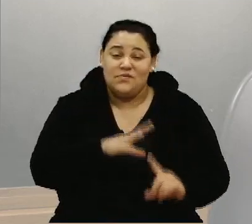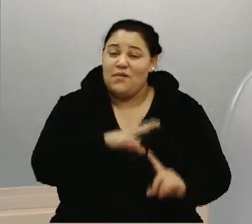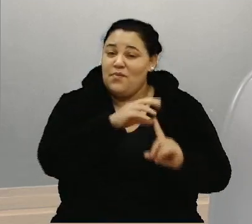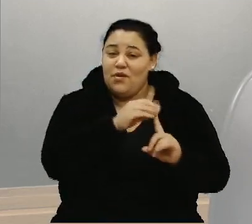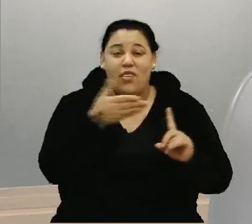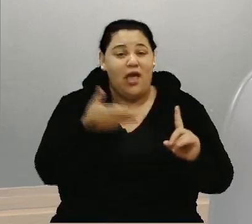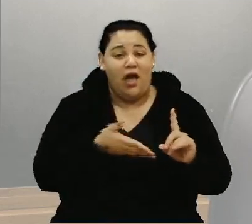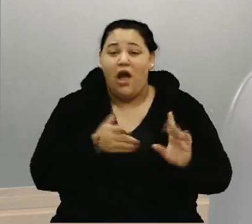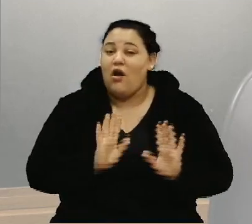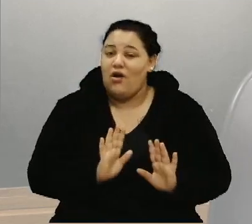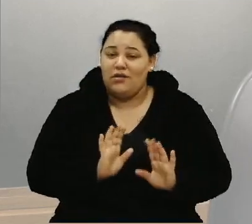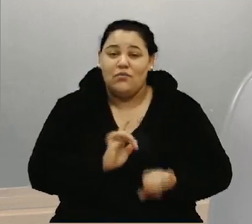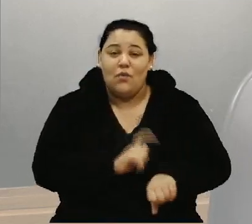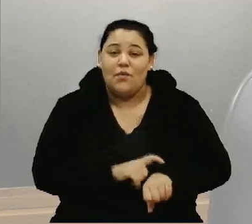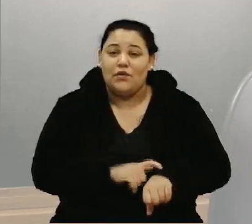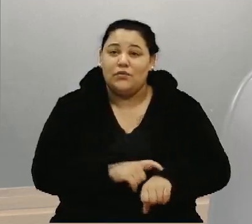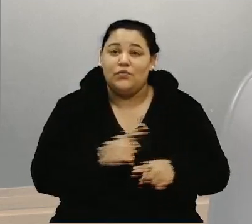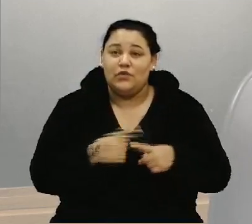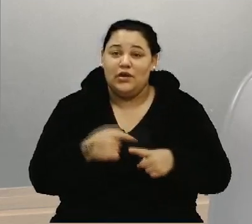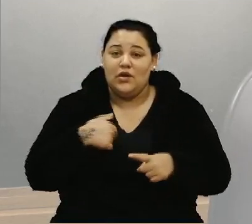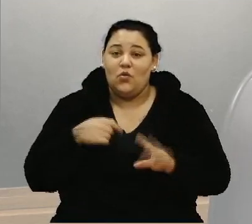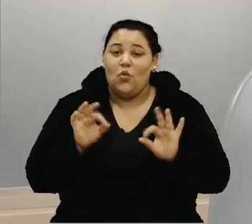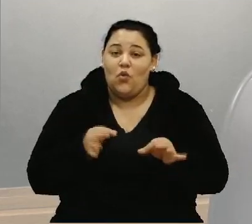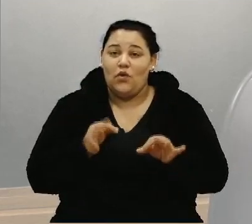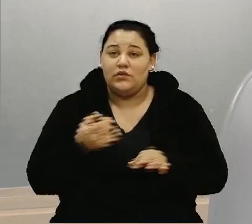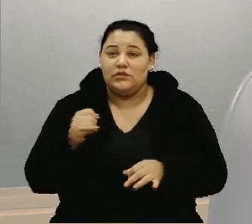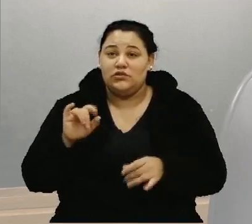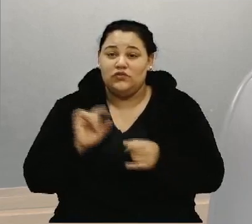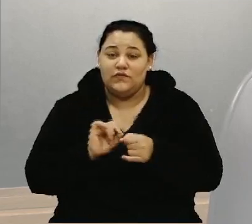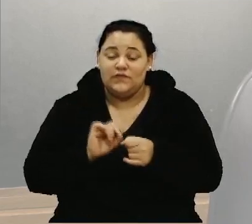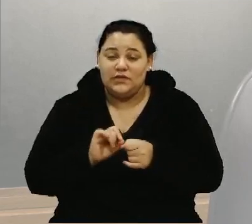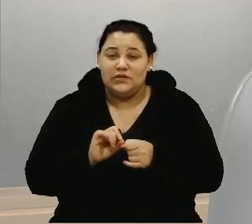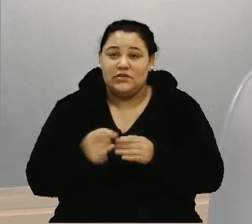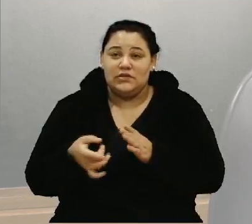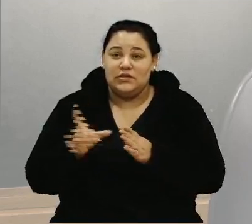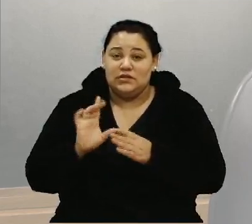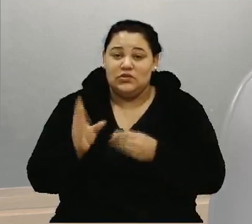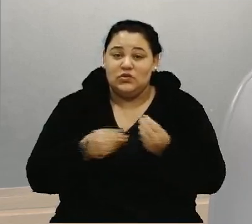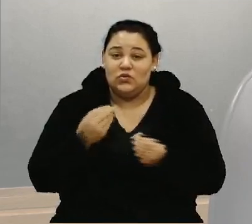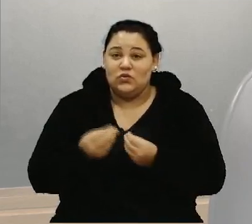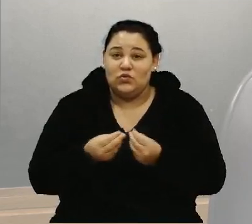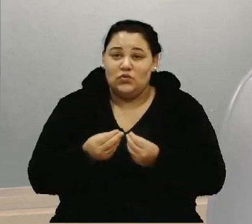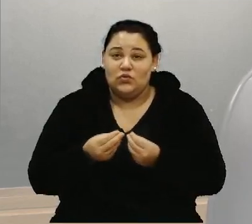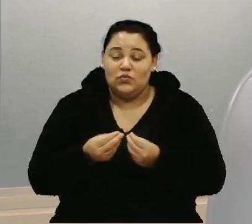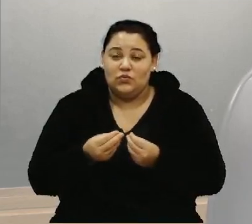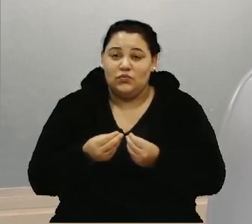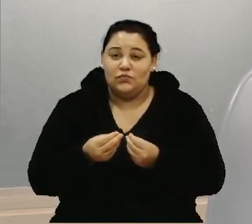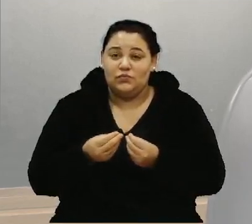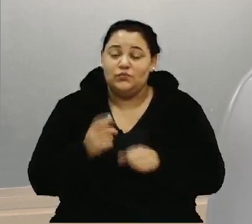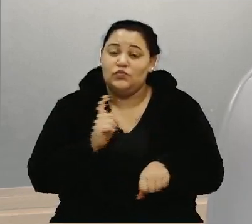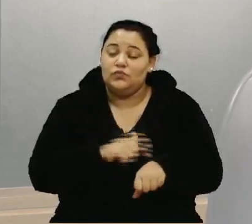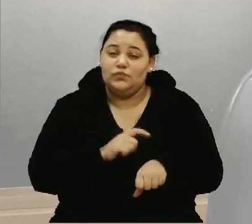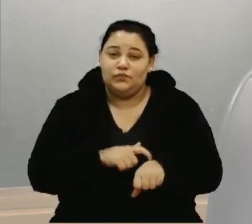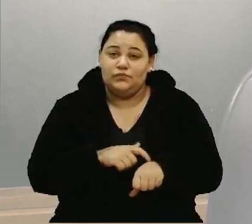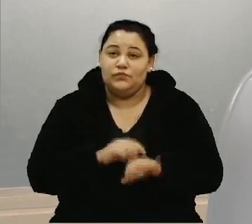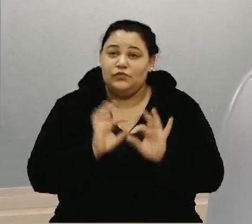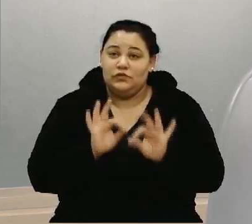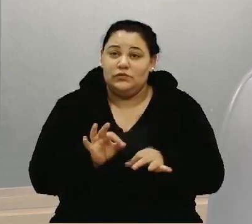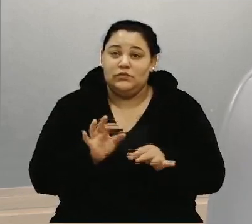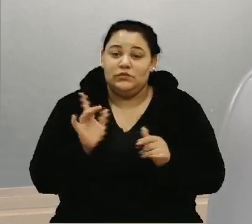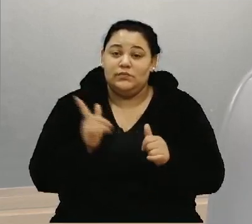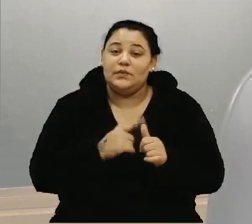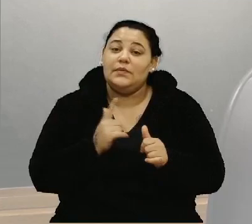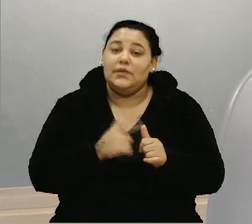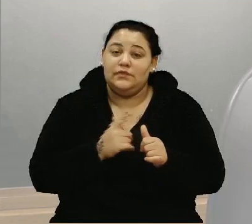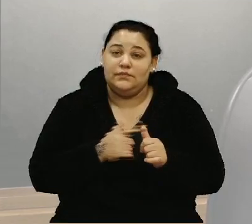neste momento, que também concordo, se isso tivesse sido feito com antecedência, naquele momento, primeiro em que